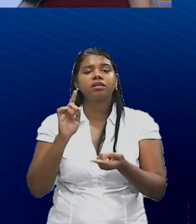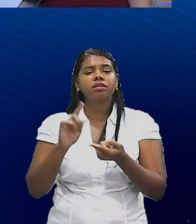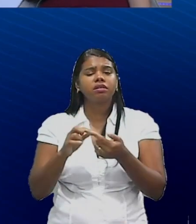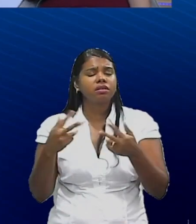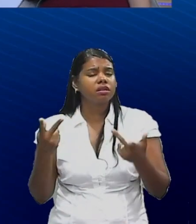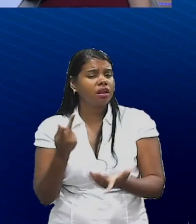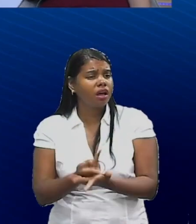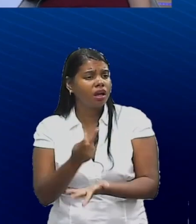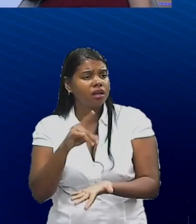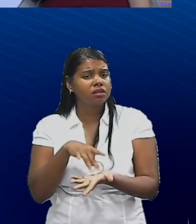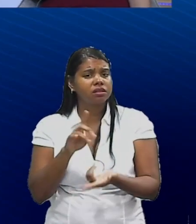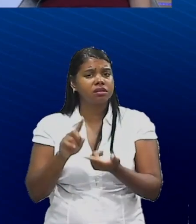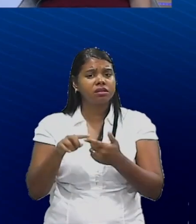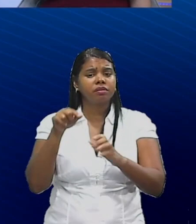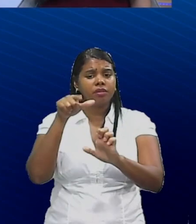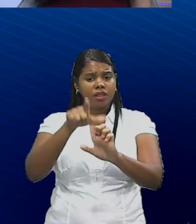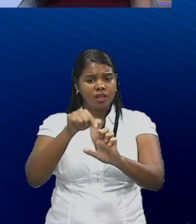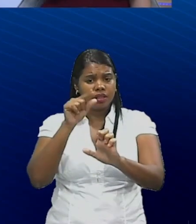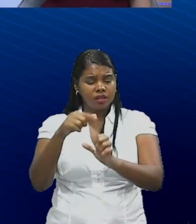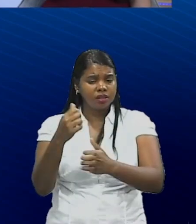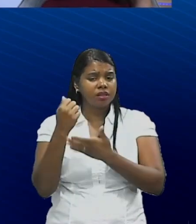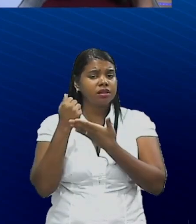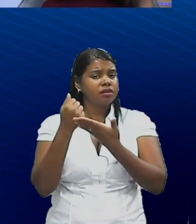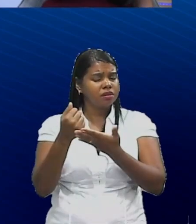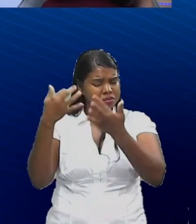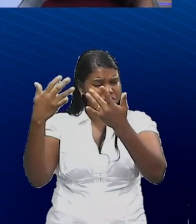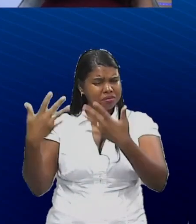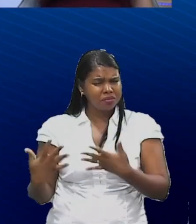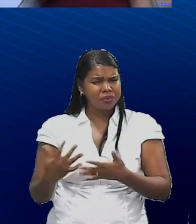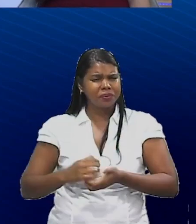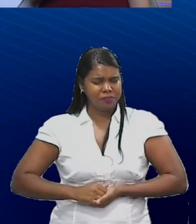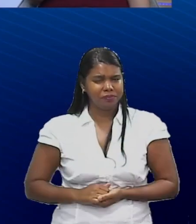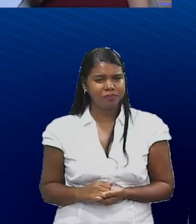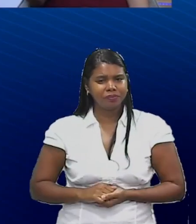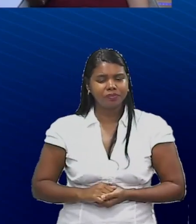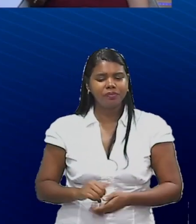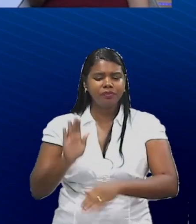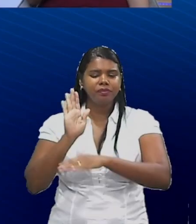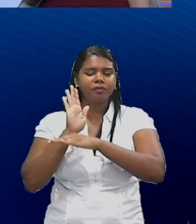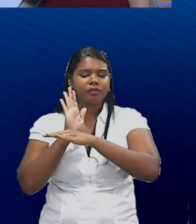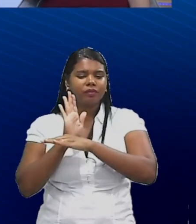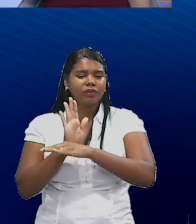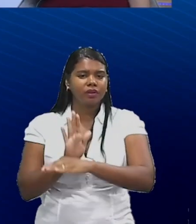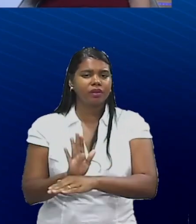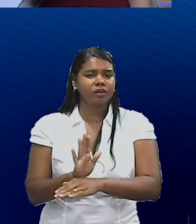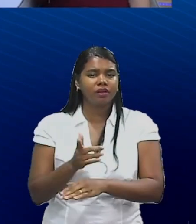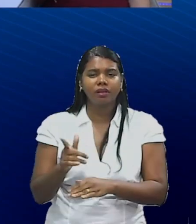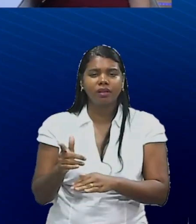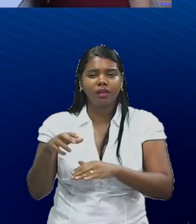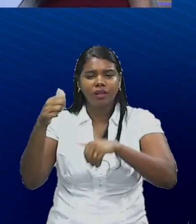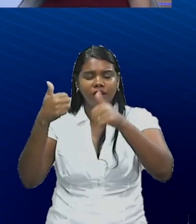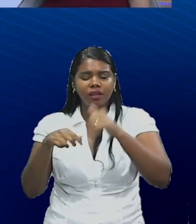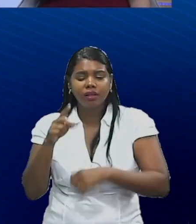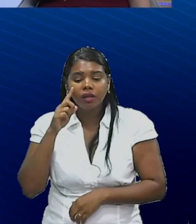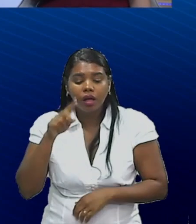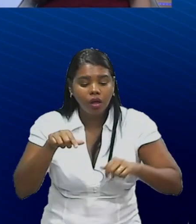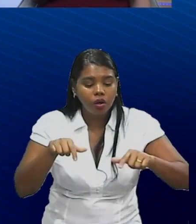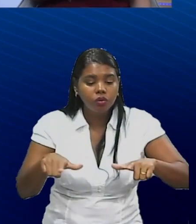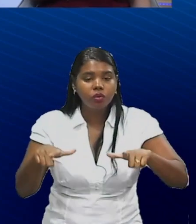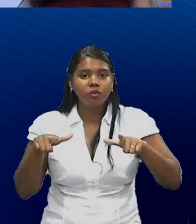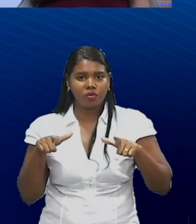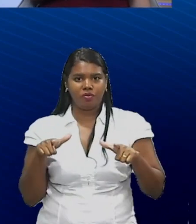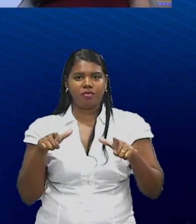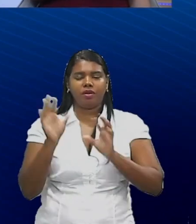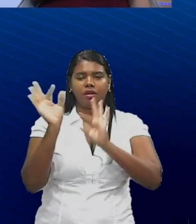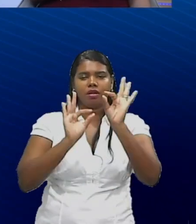vezes a empresa precisa de um apoio, de um detalhamento. Então, as ISOs de apoio, elas não conferem certificado, mas elas ajudam muito